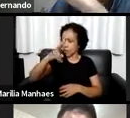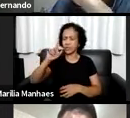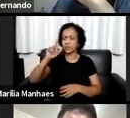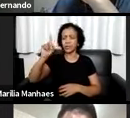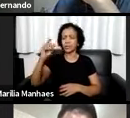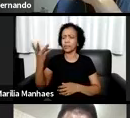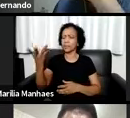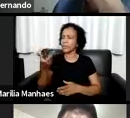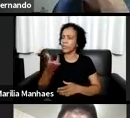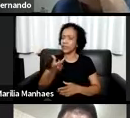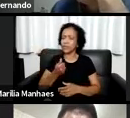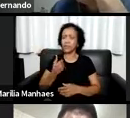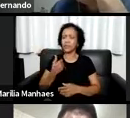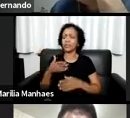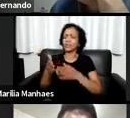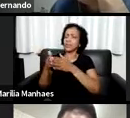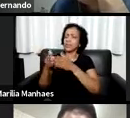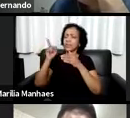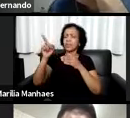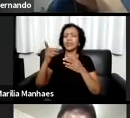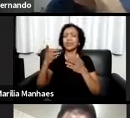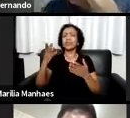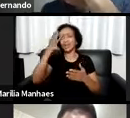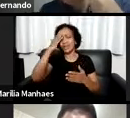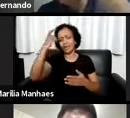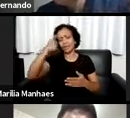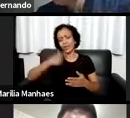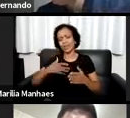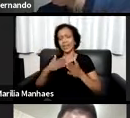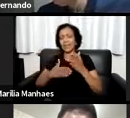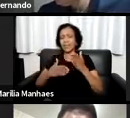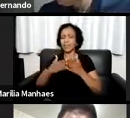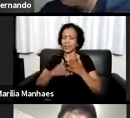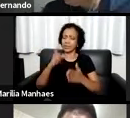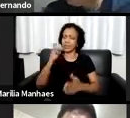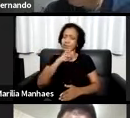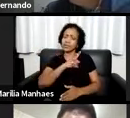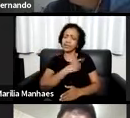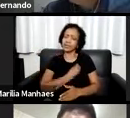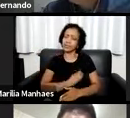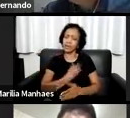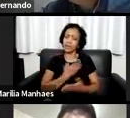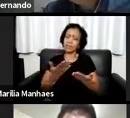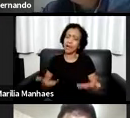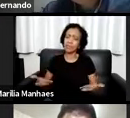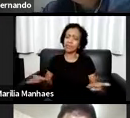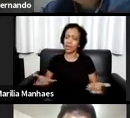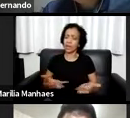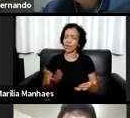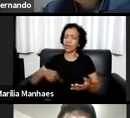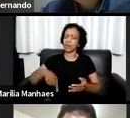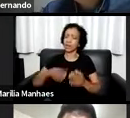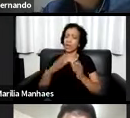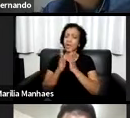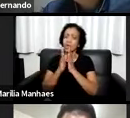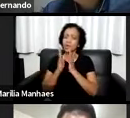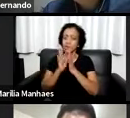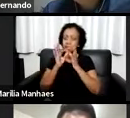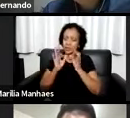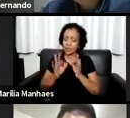tempo, perceber a nossa limitação. Nós oramos, Senhor, nesta hora, na certeza